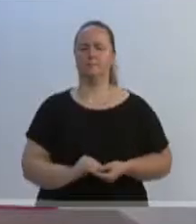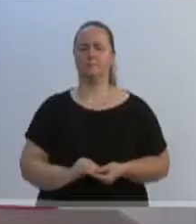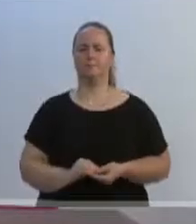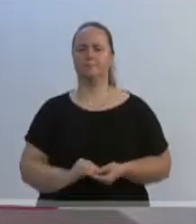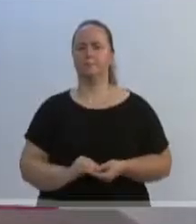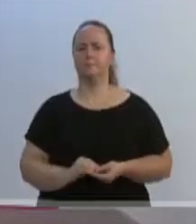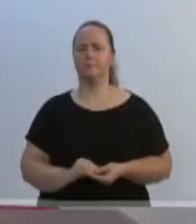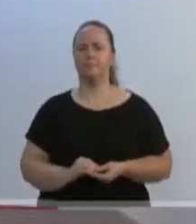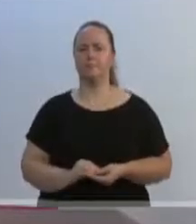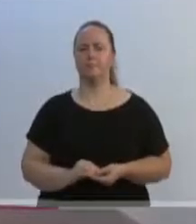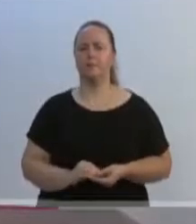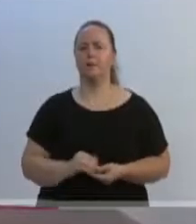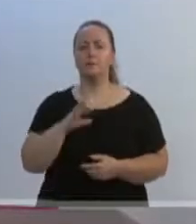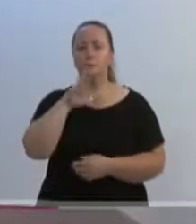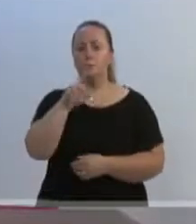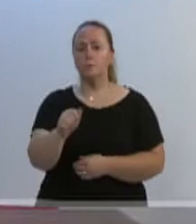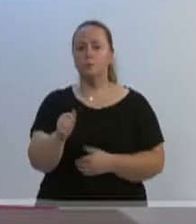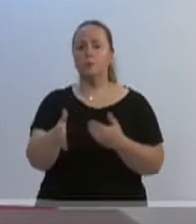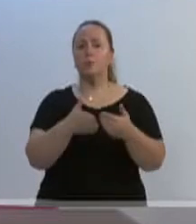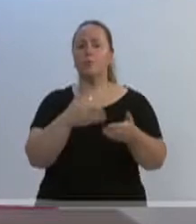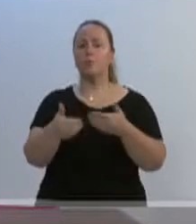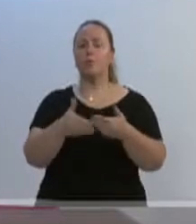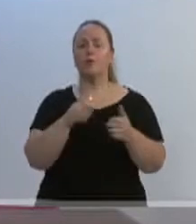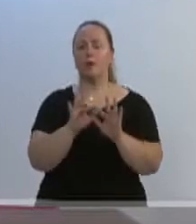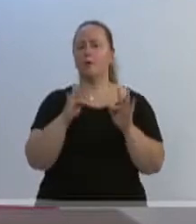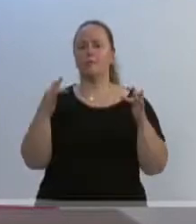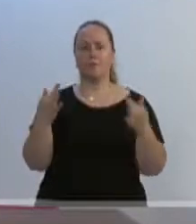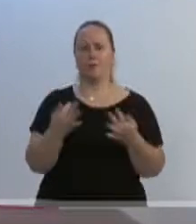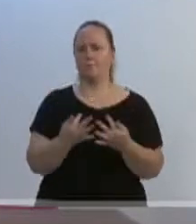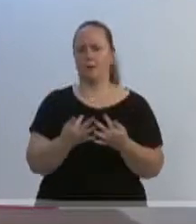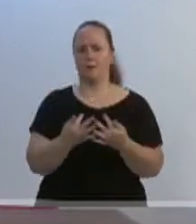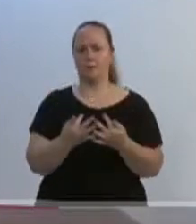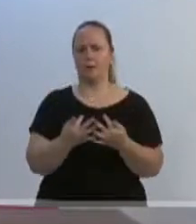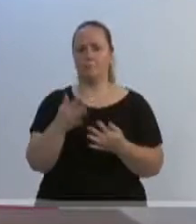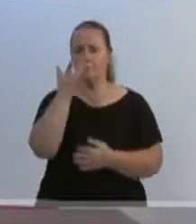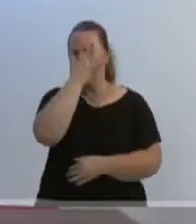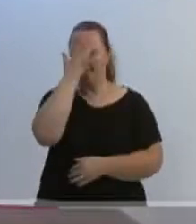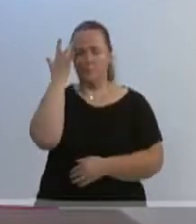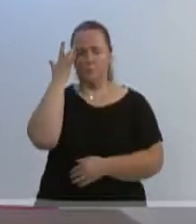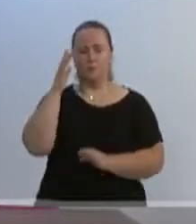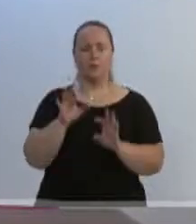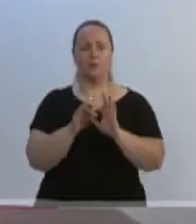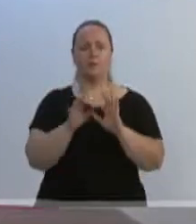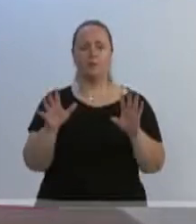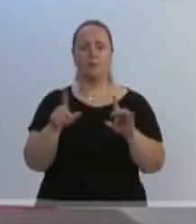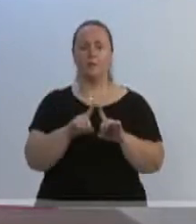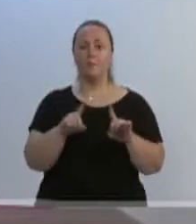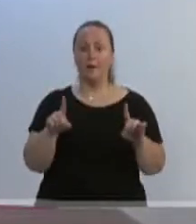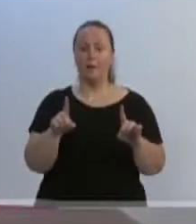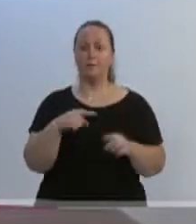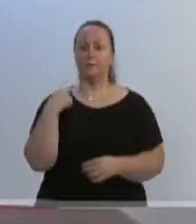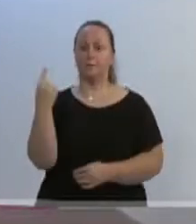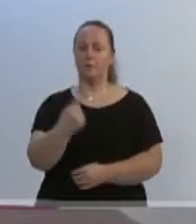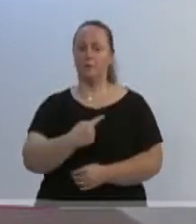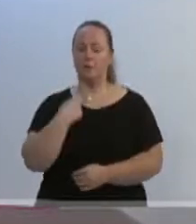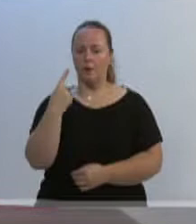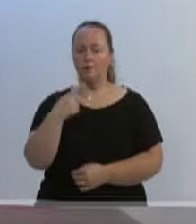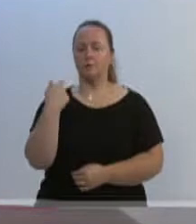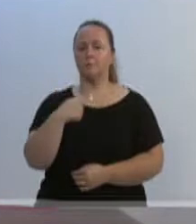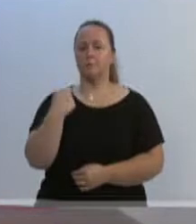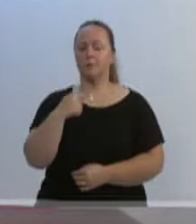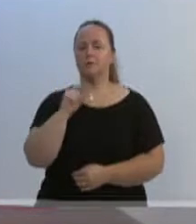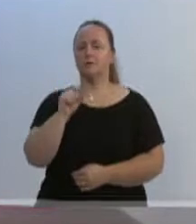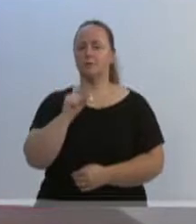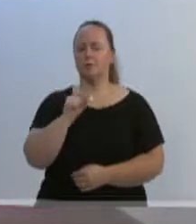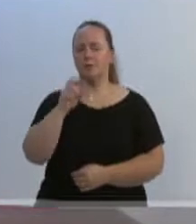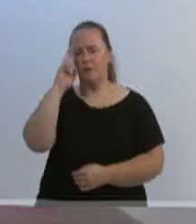para todas e quaisquer famílias. Todas e quaisquer pessoa. Mas o que nós precisamos, né, é ter respeito